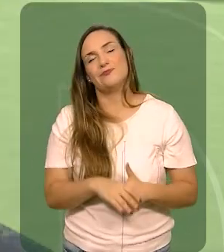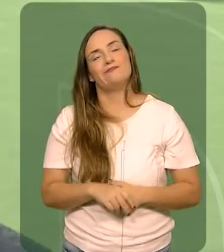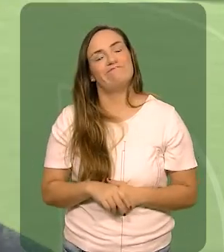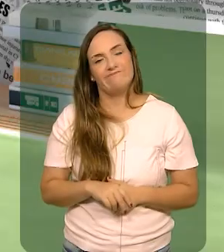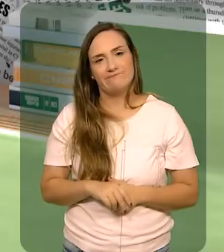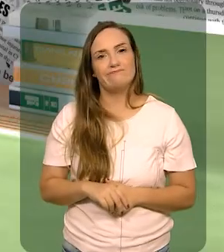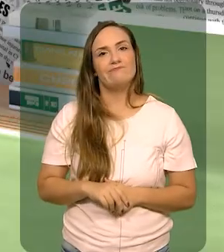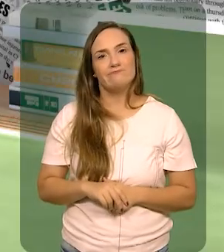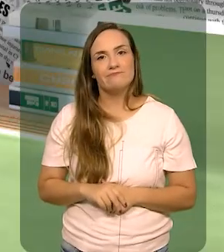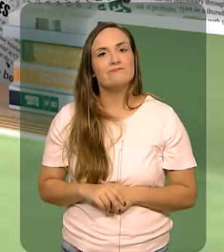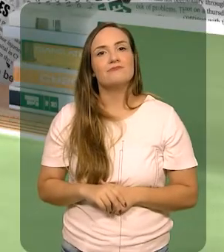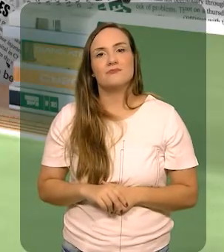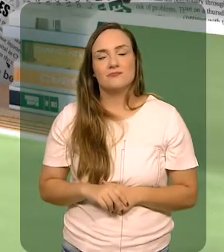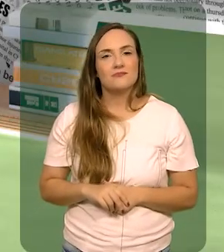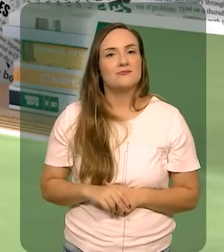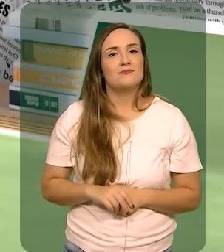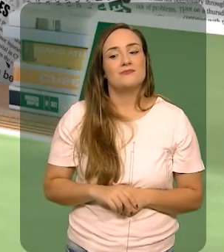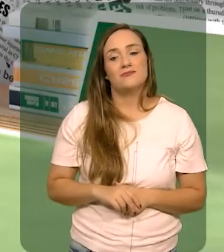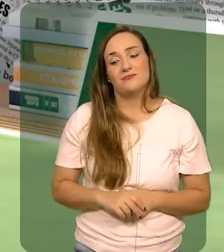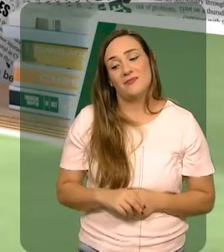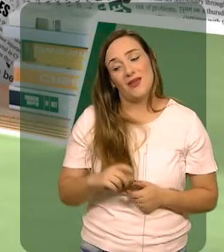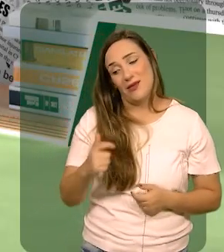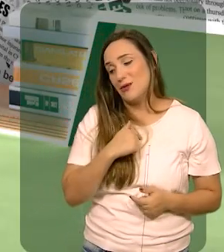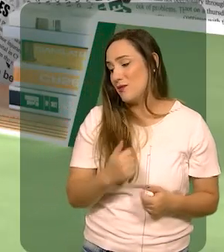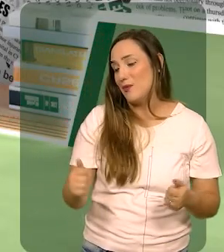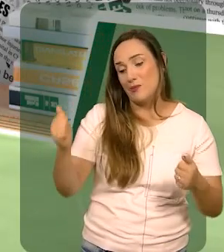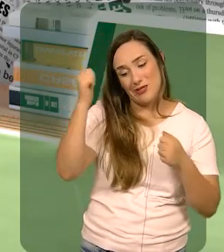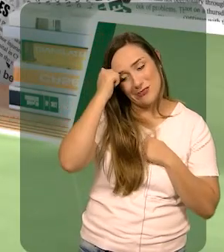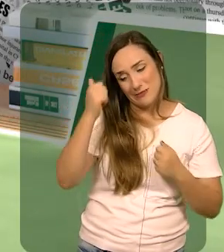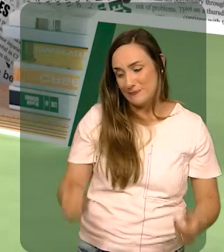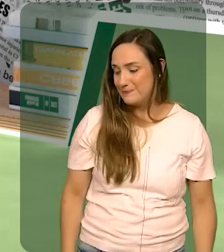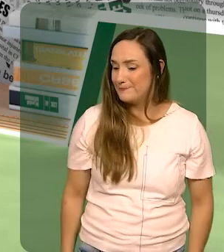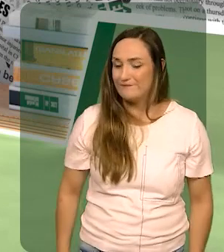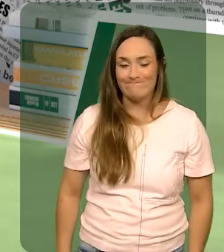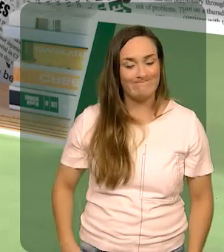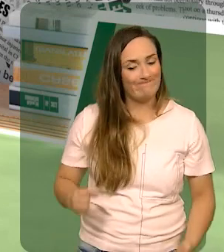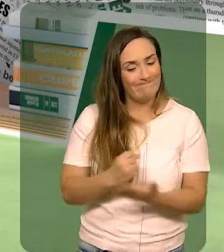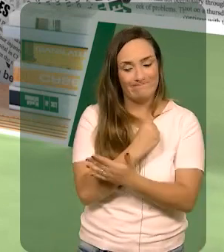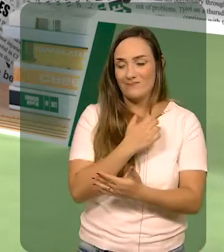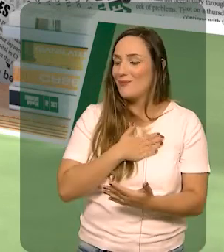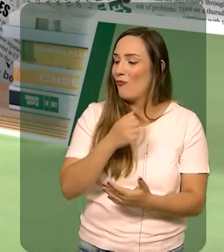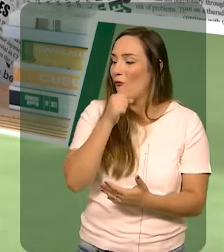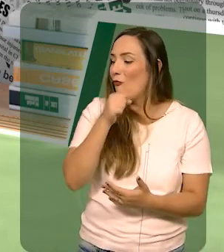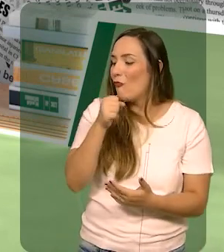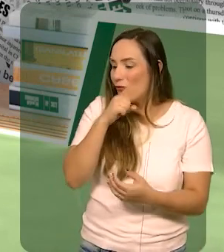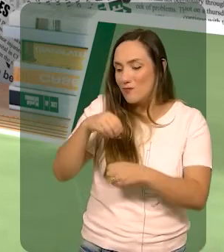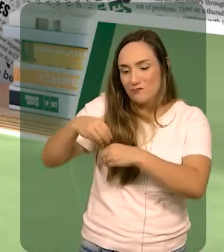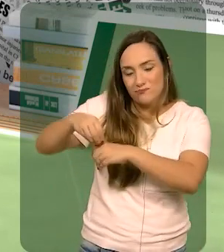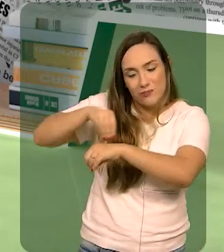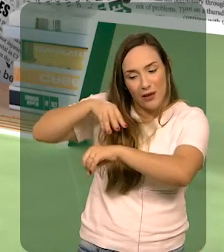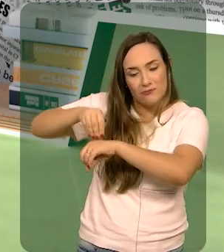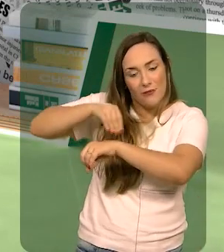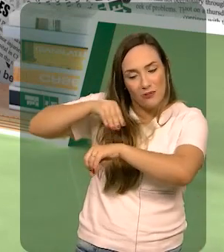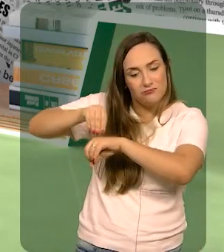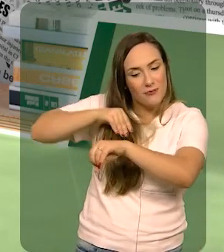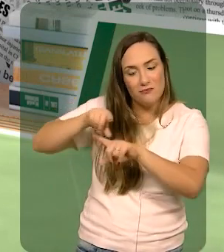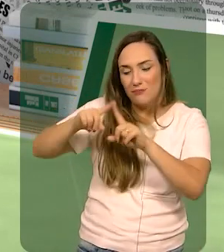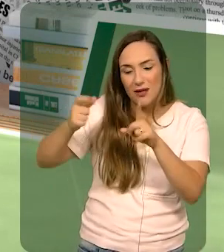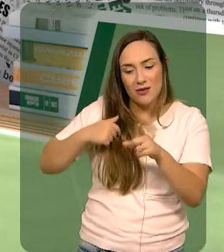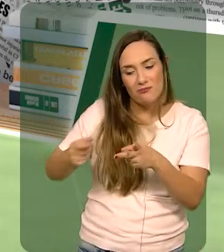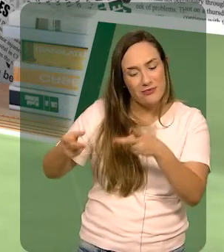família. Muito, muito. Que nem eu disse, se arrependimento matasse, né? Tanto conhecimento que meu avô passou,